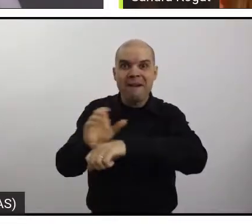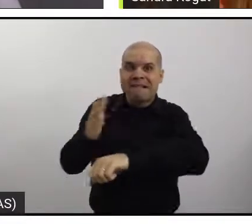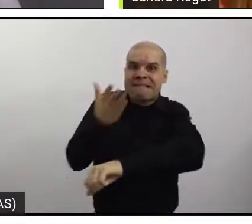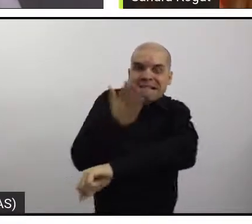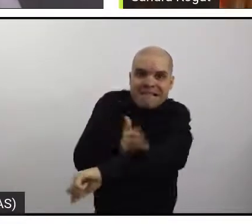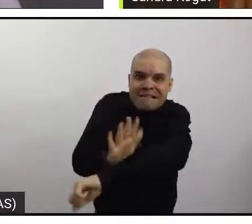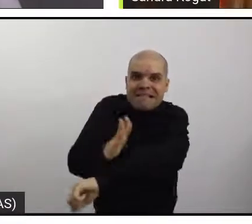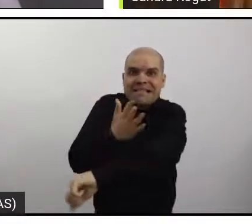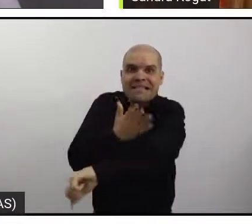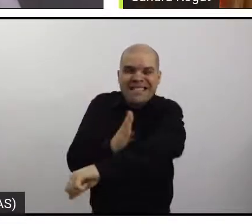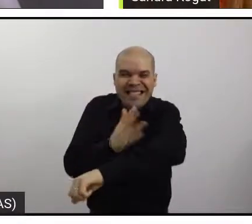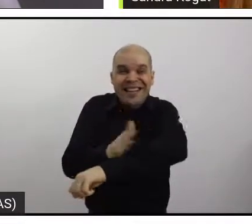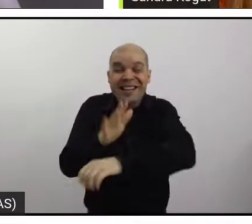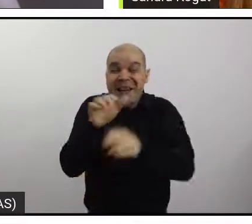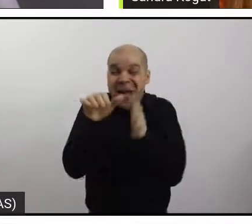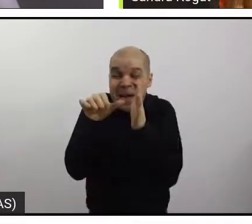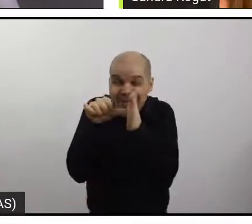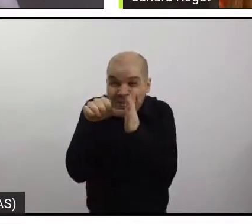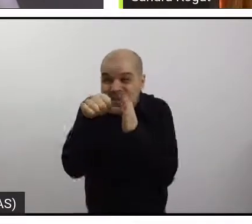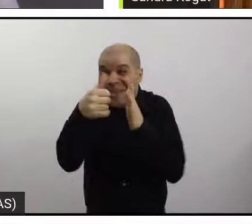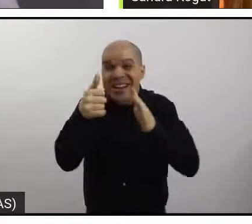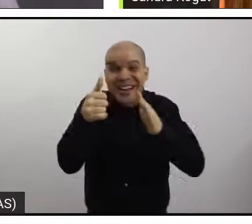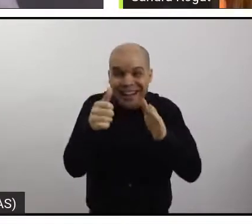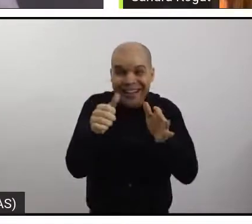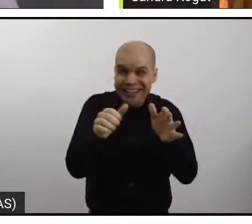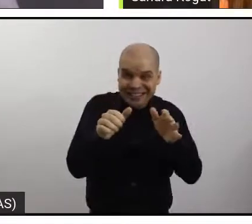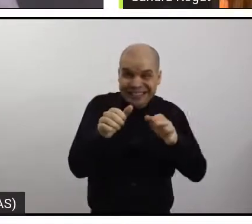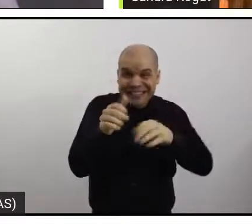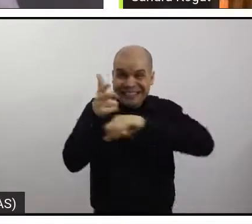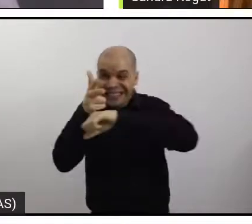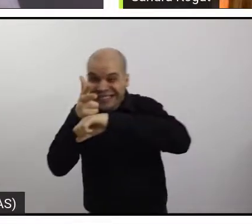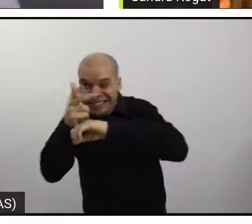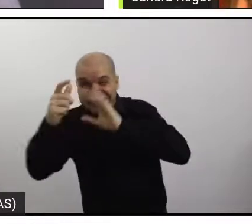tateando. E eu pensava...